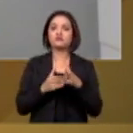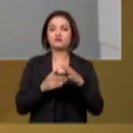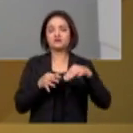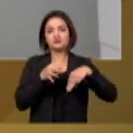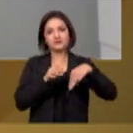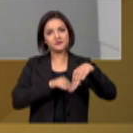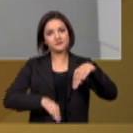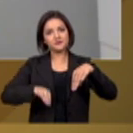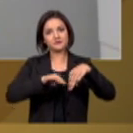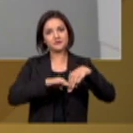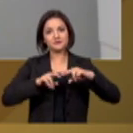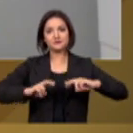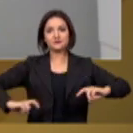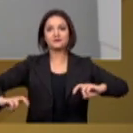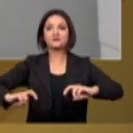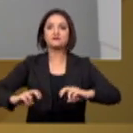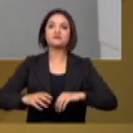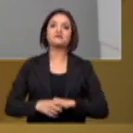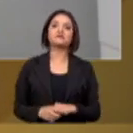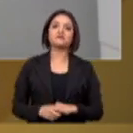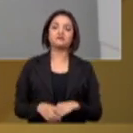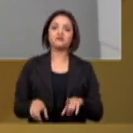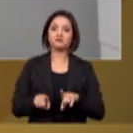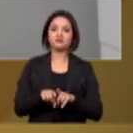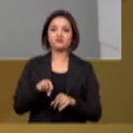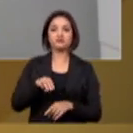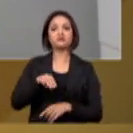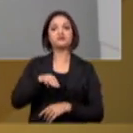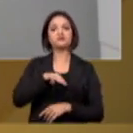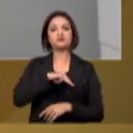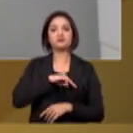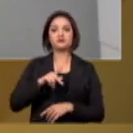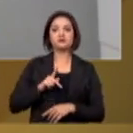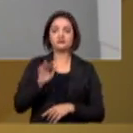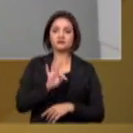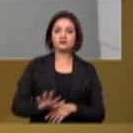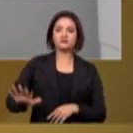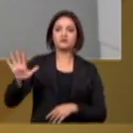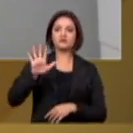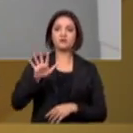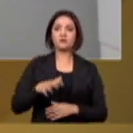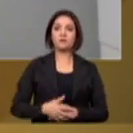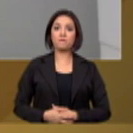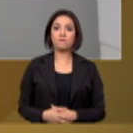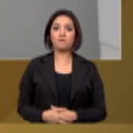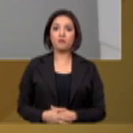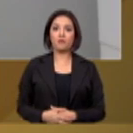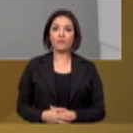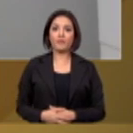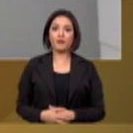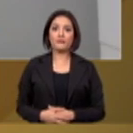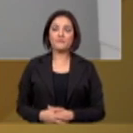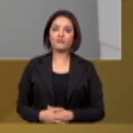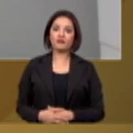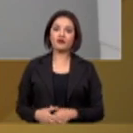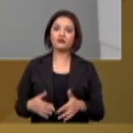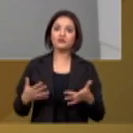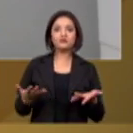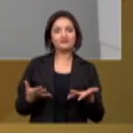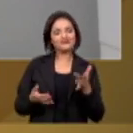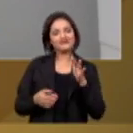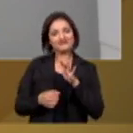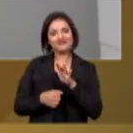da federal ministério público federal procuradoria geral da parede brasil gostaria de